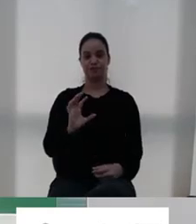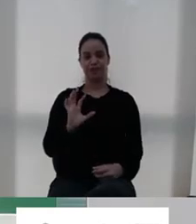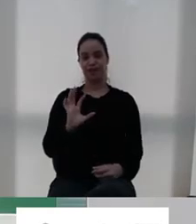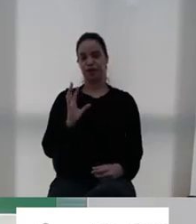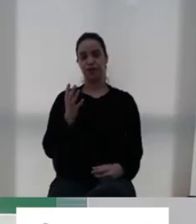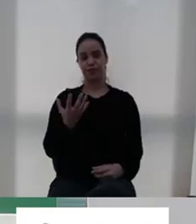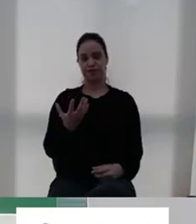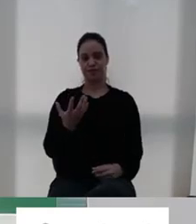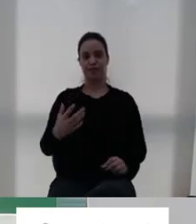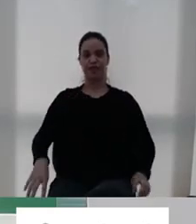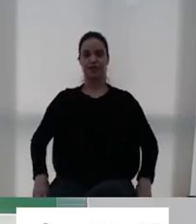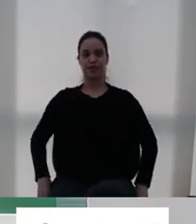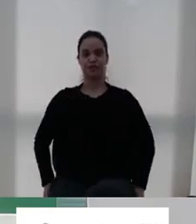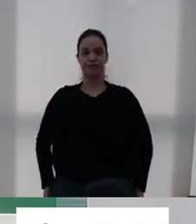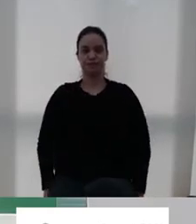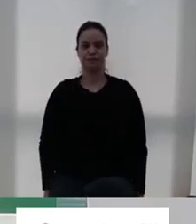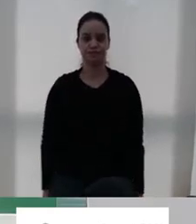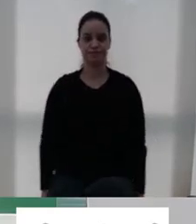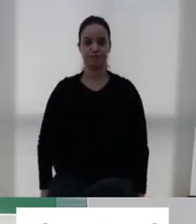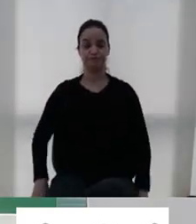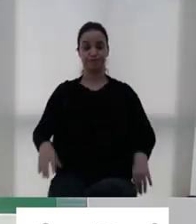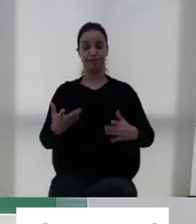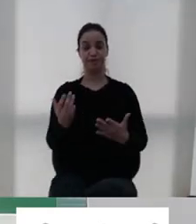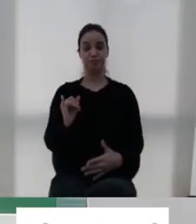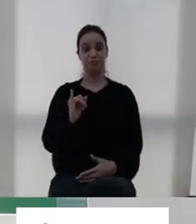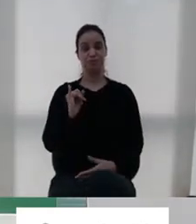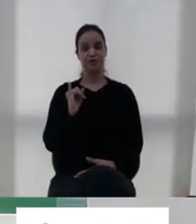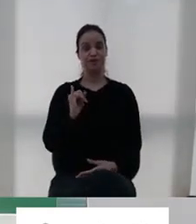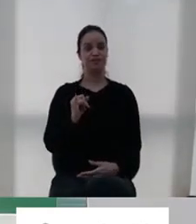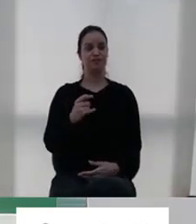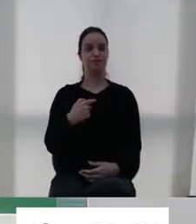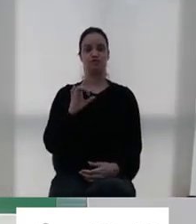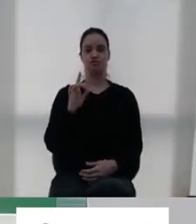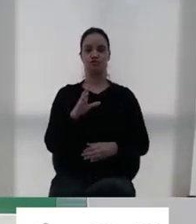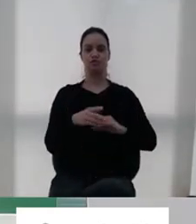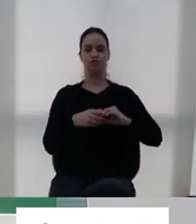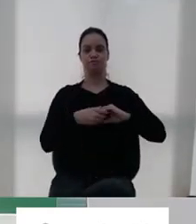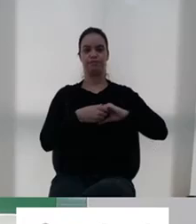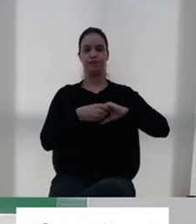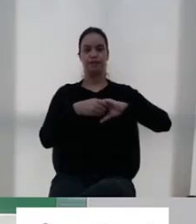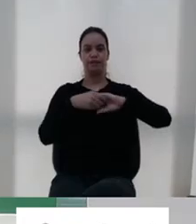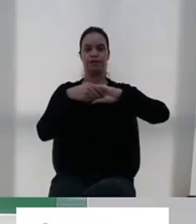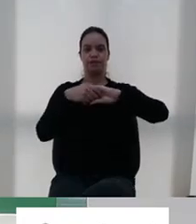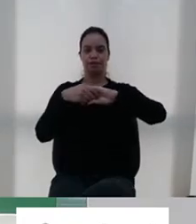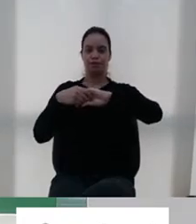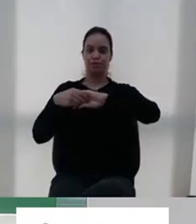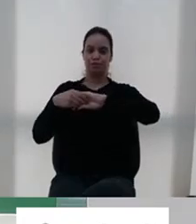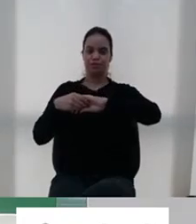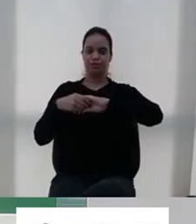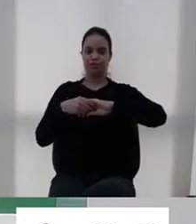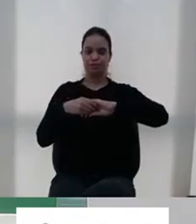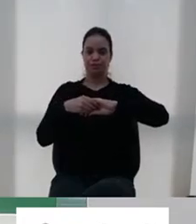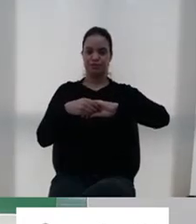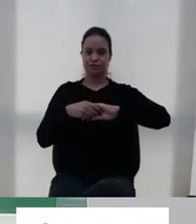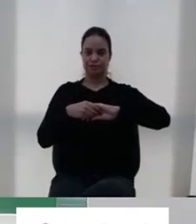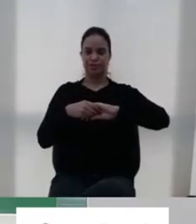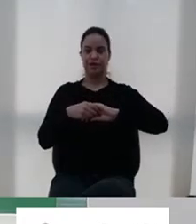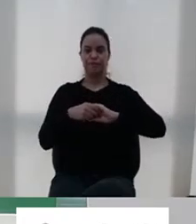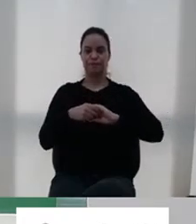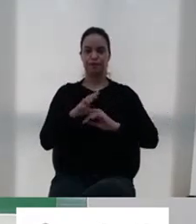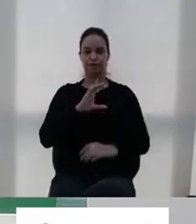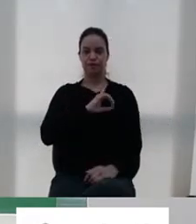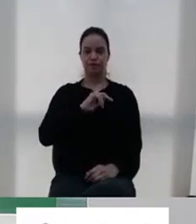funcionando, tudo que não está, isso é muito importante. Queria cumprimentar especialmente o segundo subdefensor público